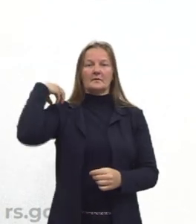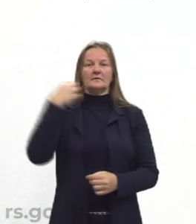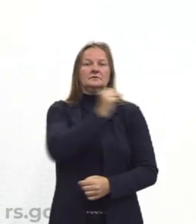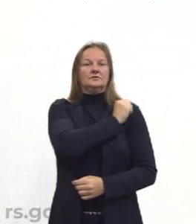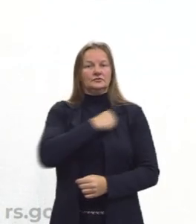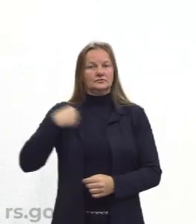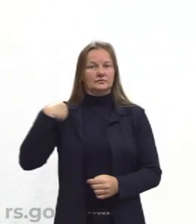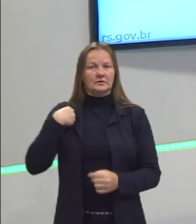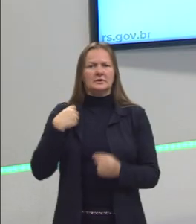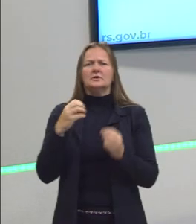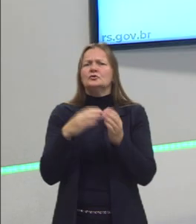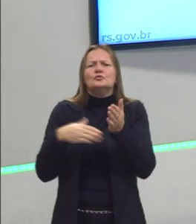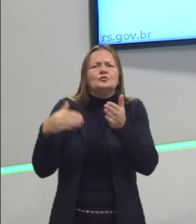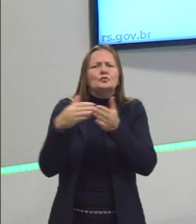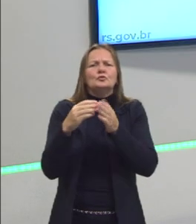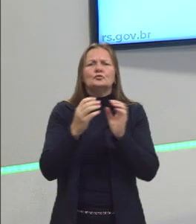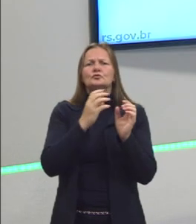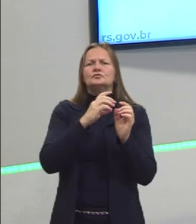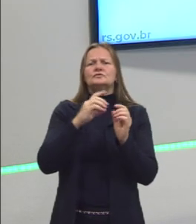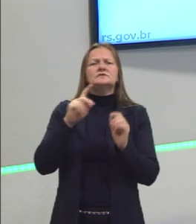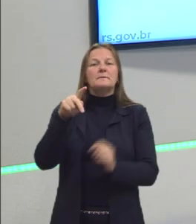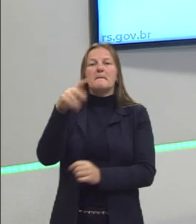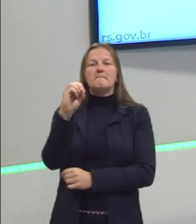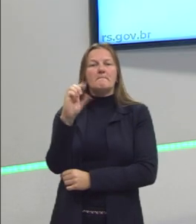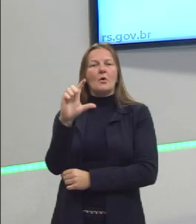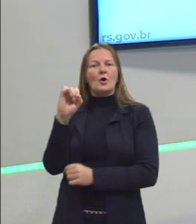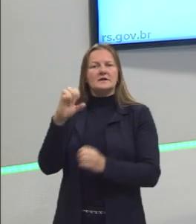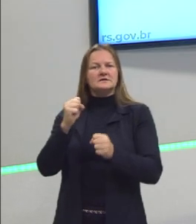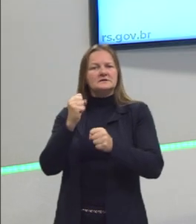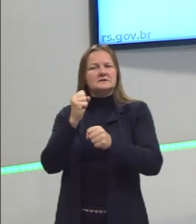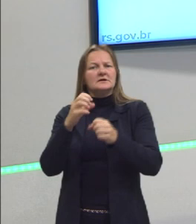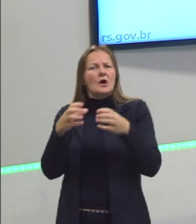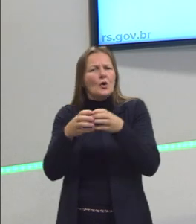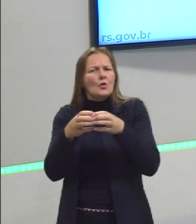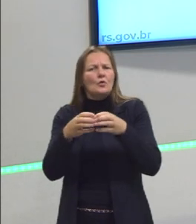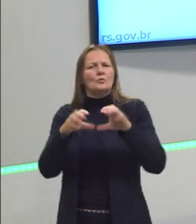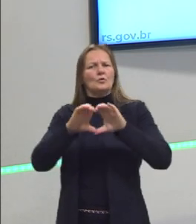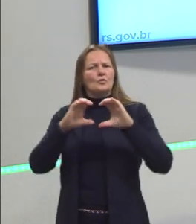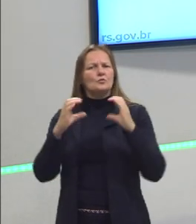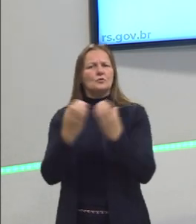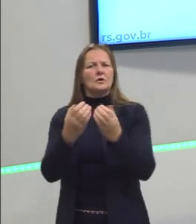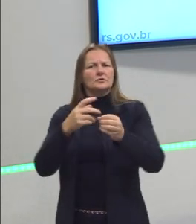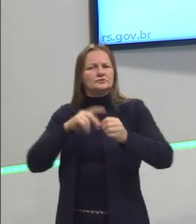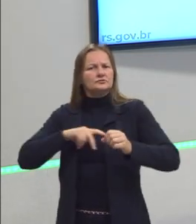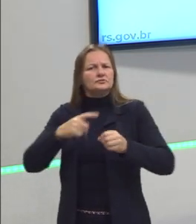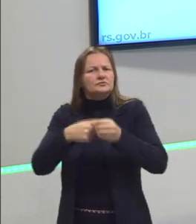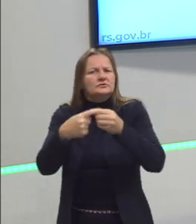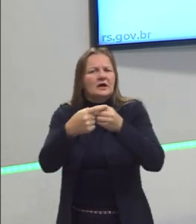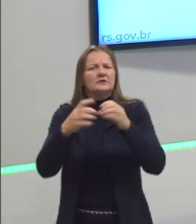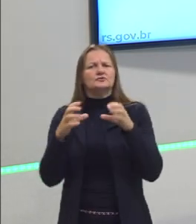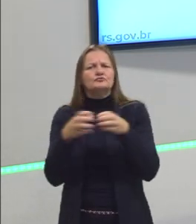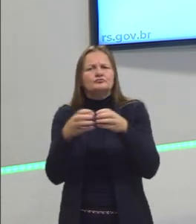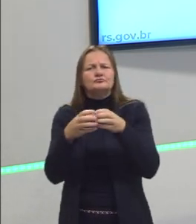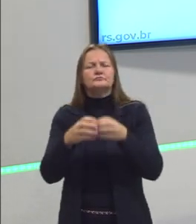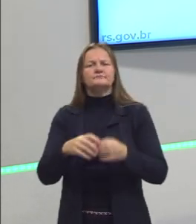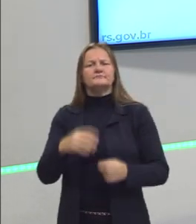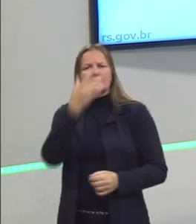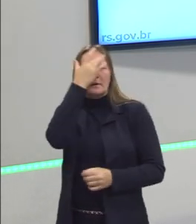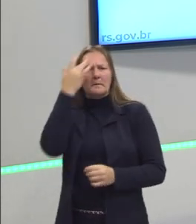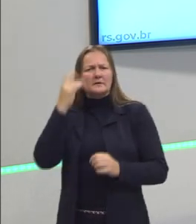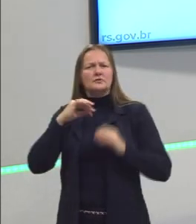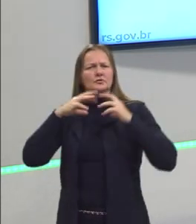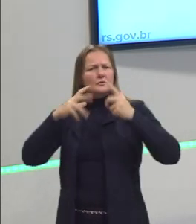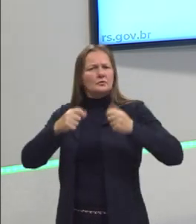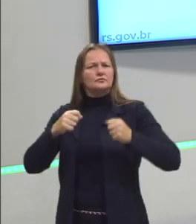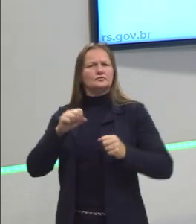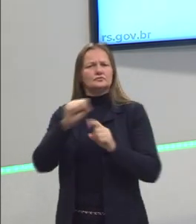voltam muito Está tudo muito voltado para pollys para o coletivo o Aristóteles é o ser humano é um animal social